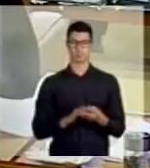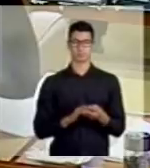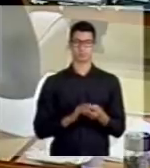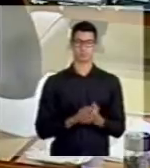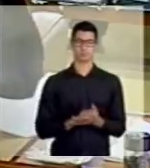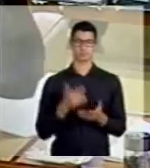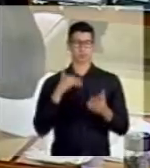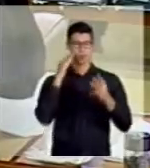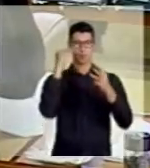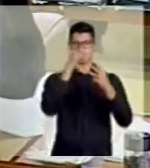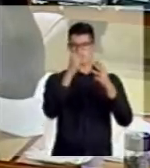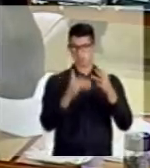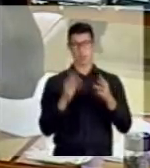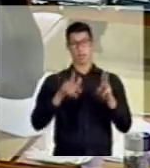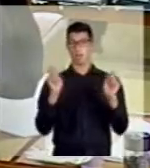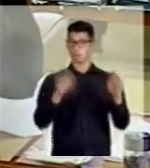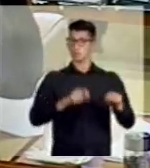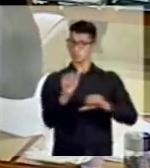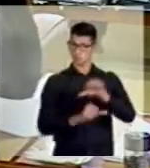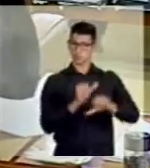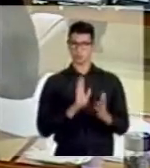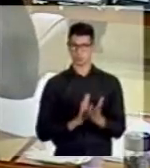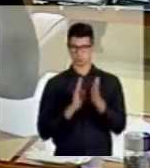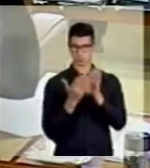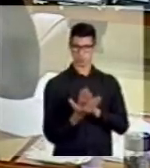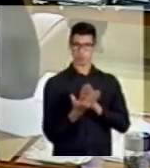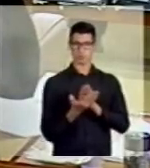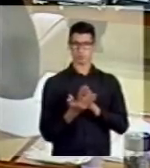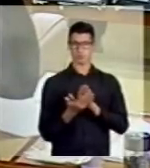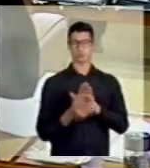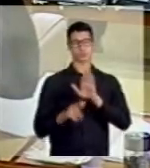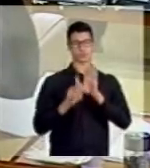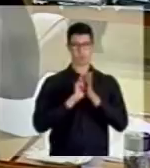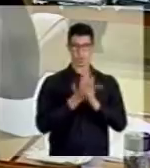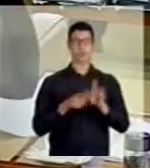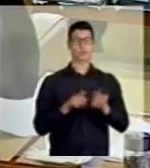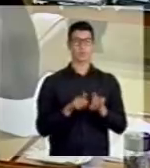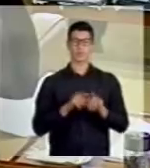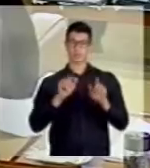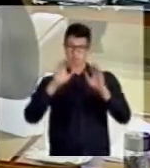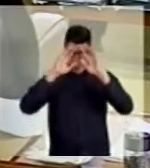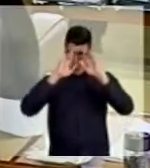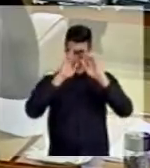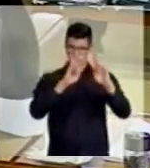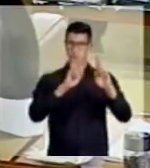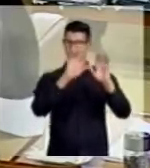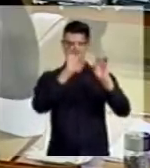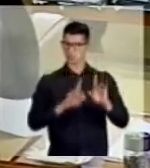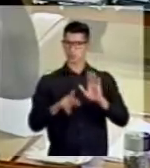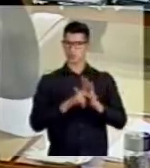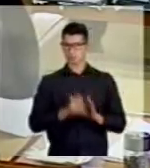de entendimento. É possível a alteração do gênero no registro civil, desde que respeitados os requisitos para a configuração